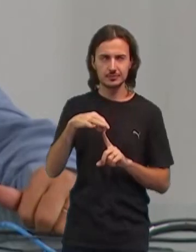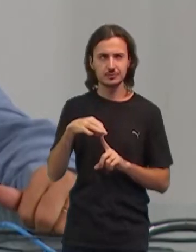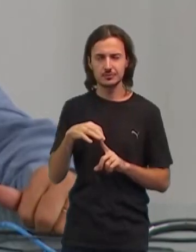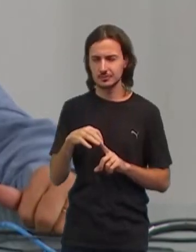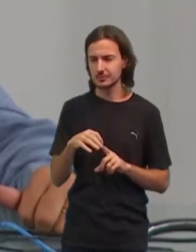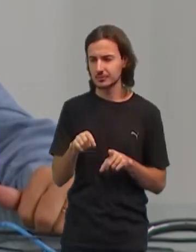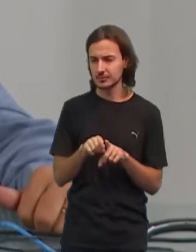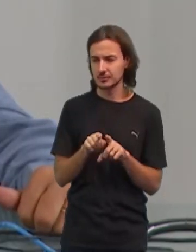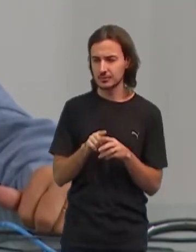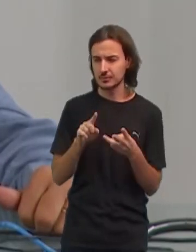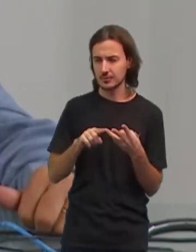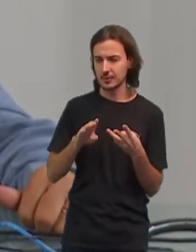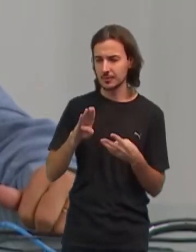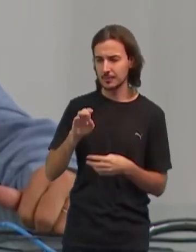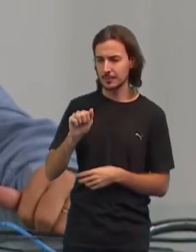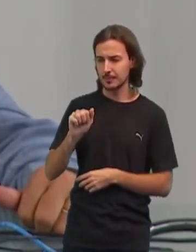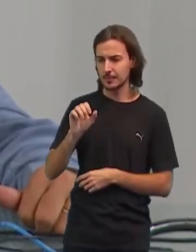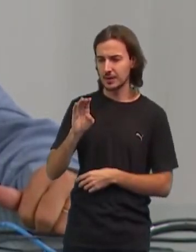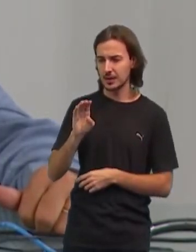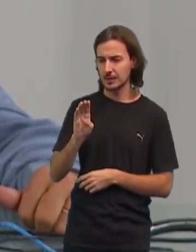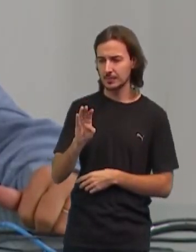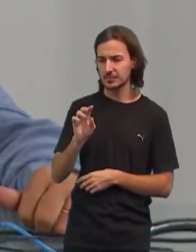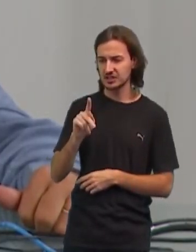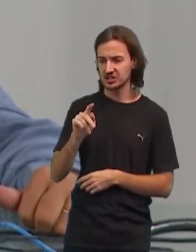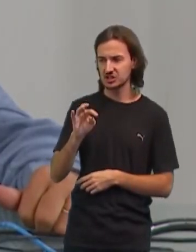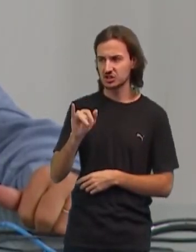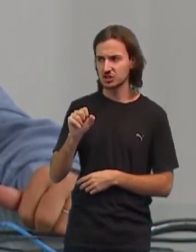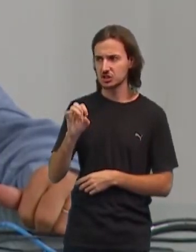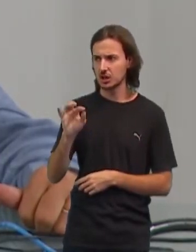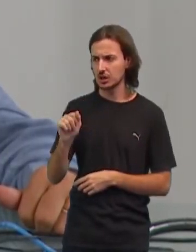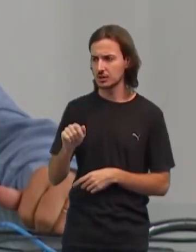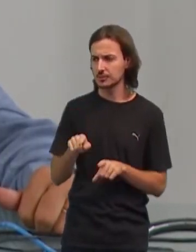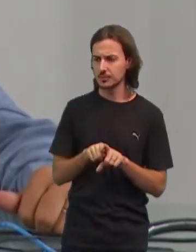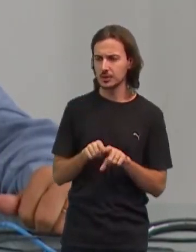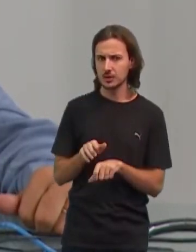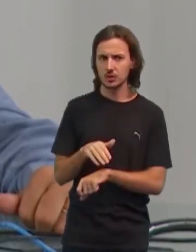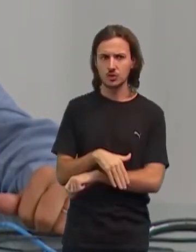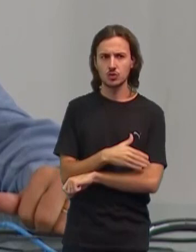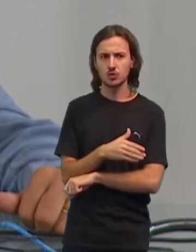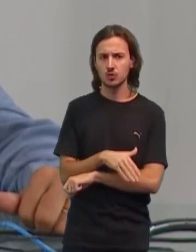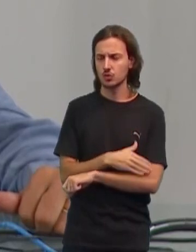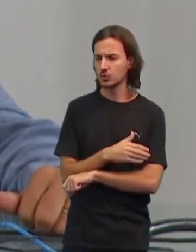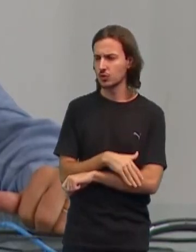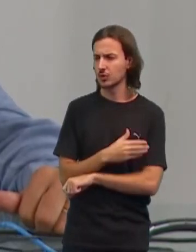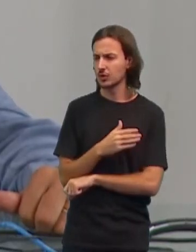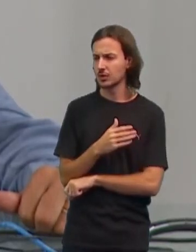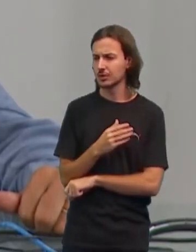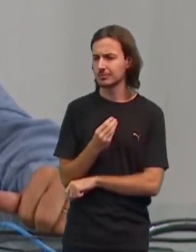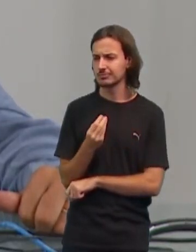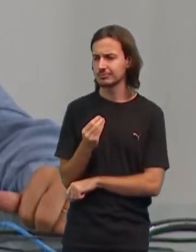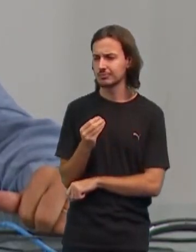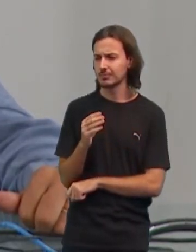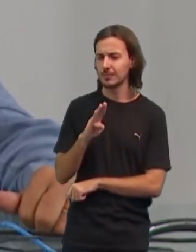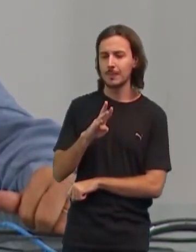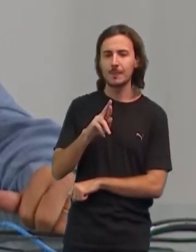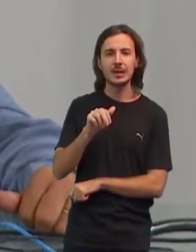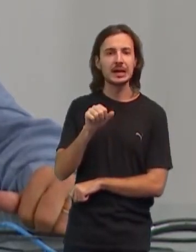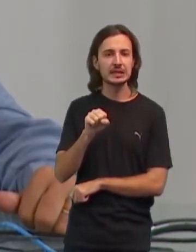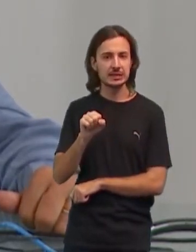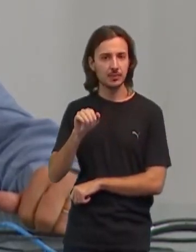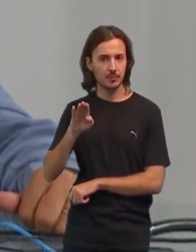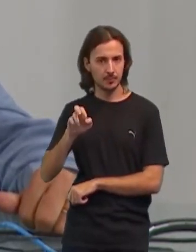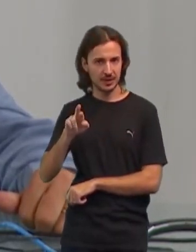Santo e Fernando Lobo, não, da Brás Bernardino, Brás Bernardino.